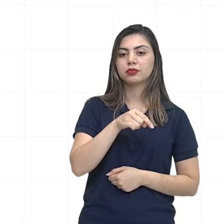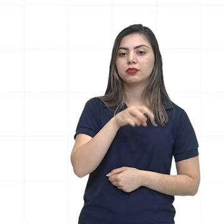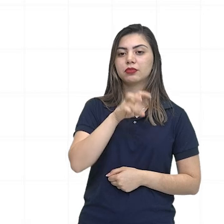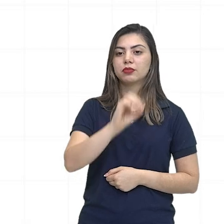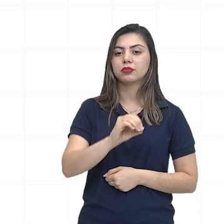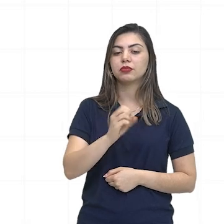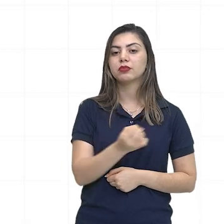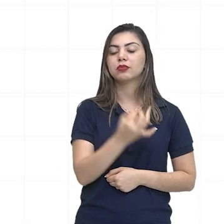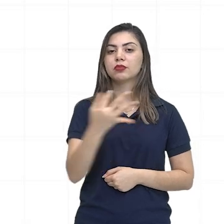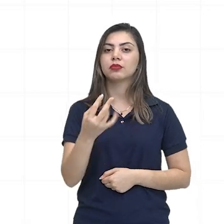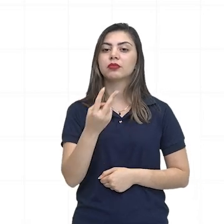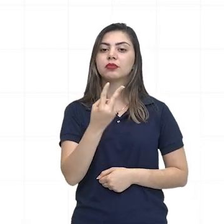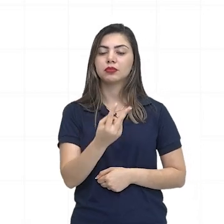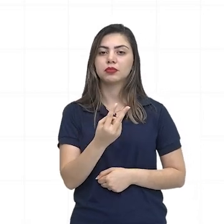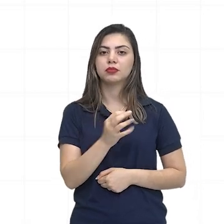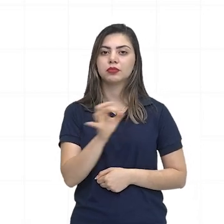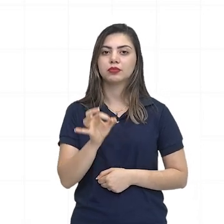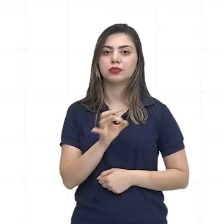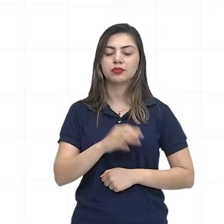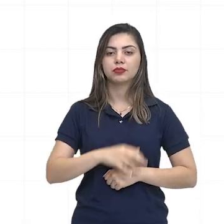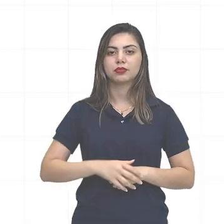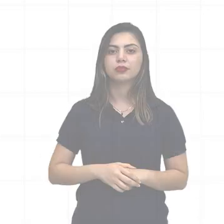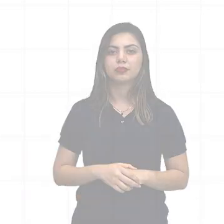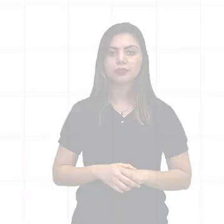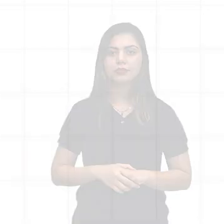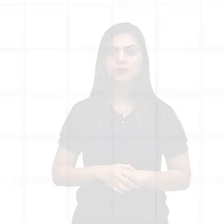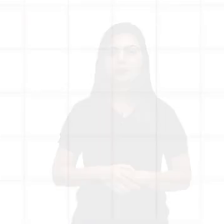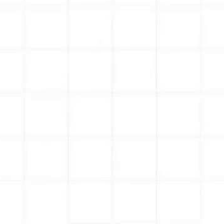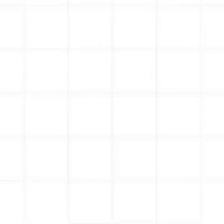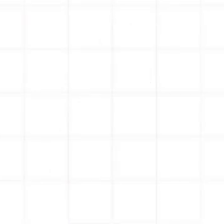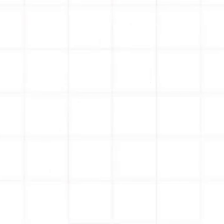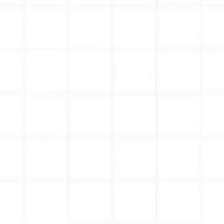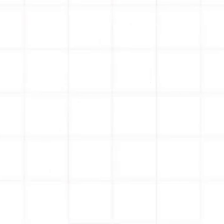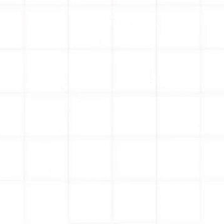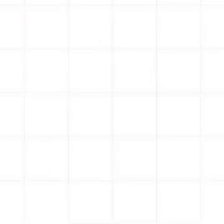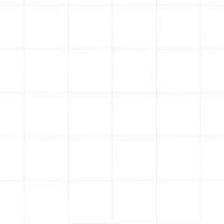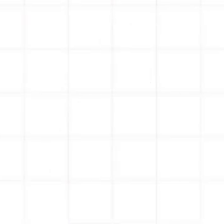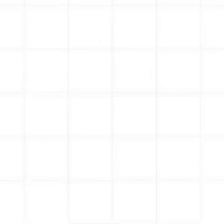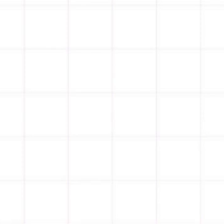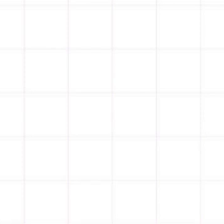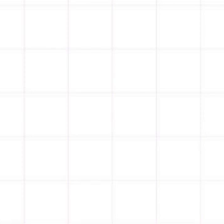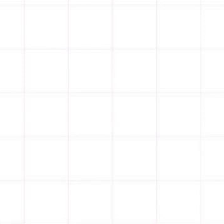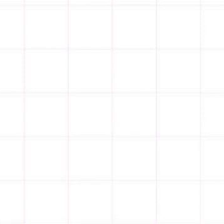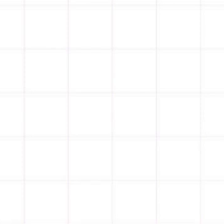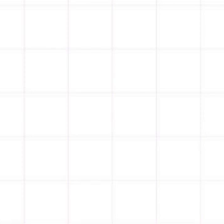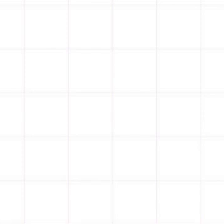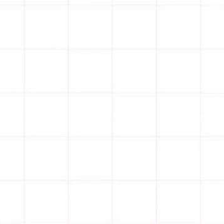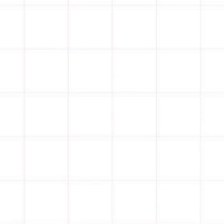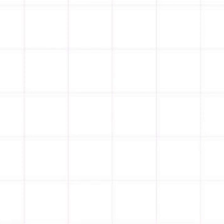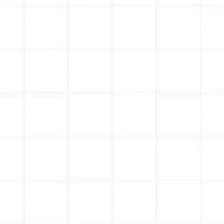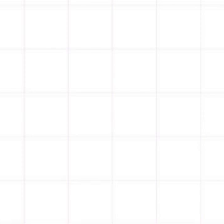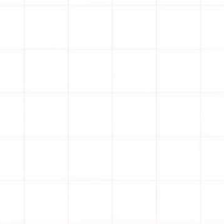76,50, a gente tem 2 casas decimais. Então, lá no 2, a gente também precisa ter